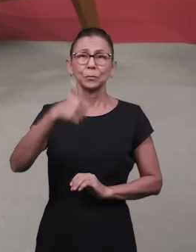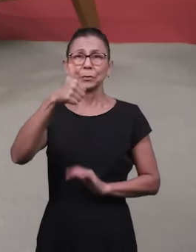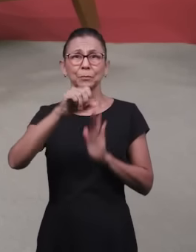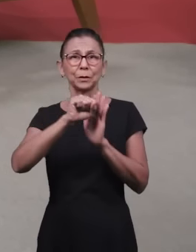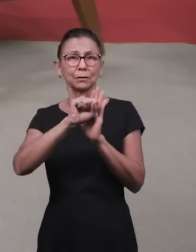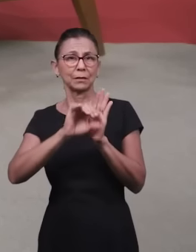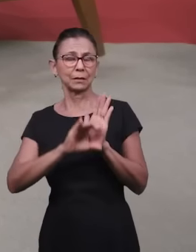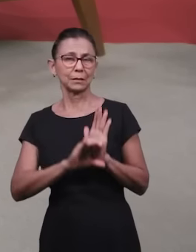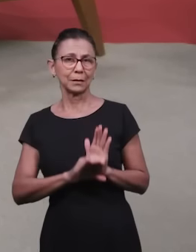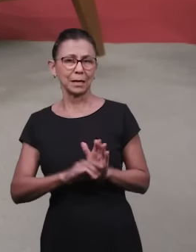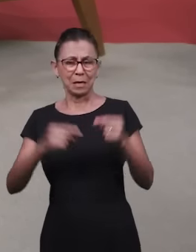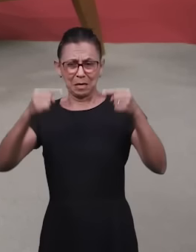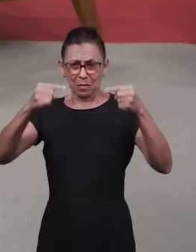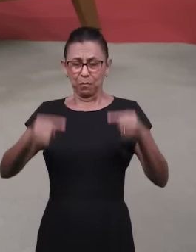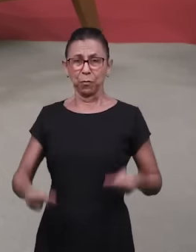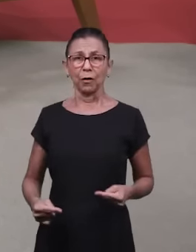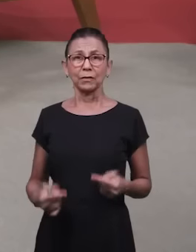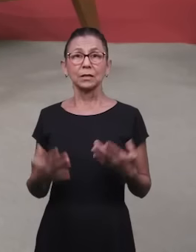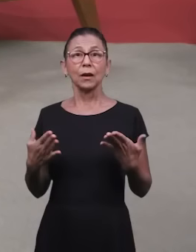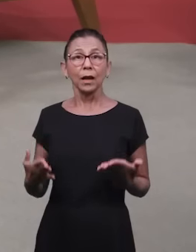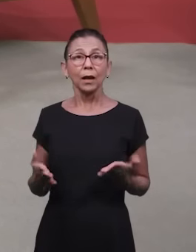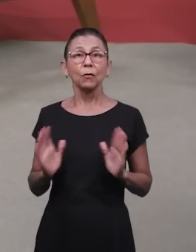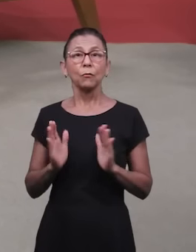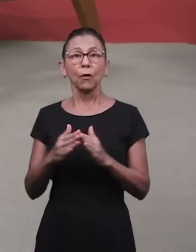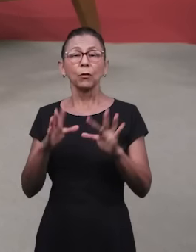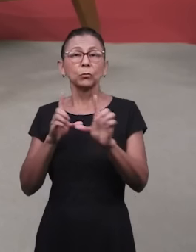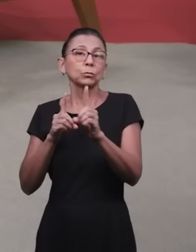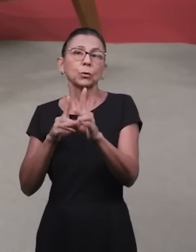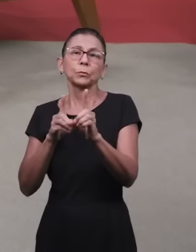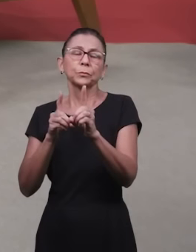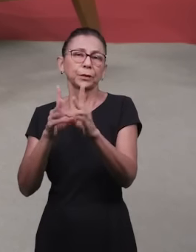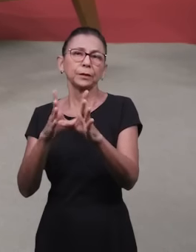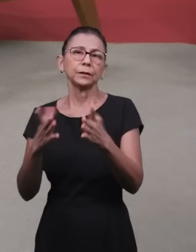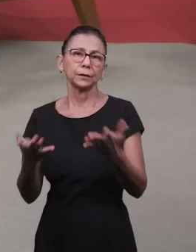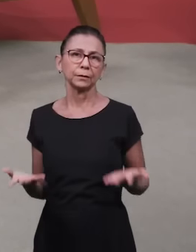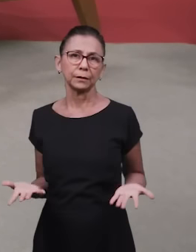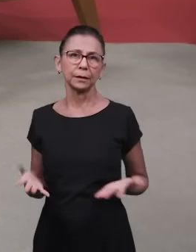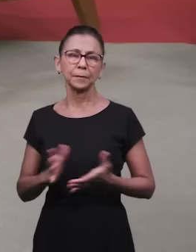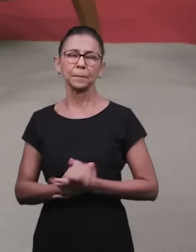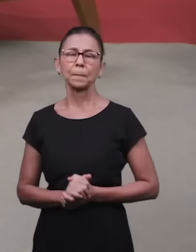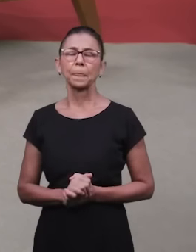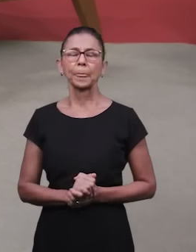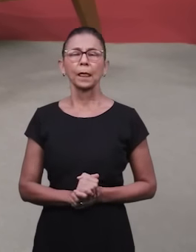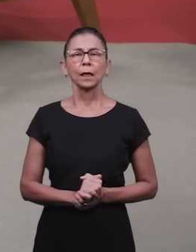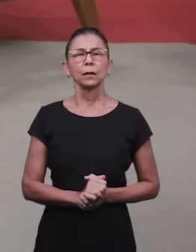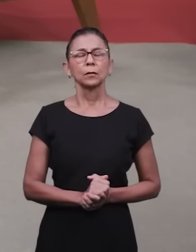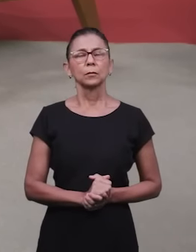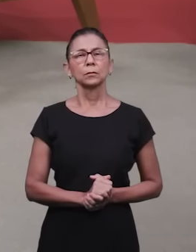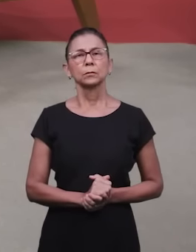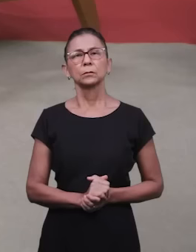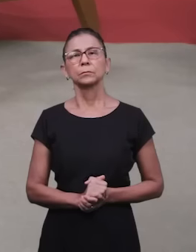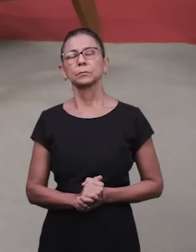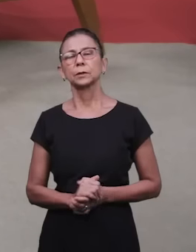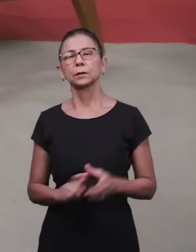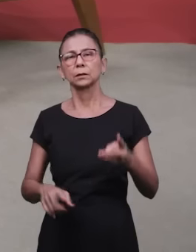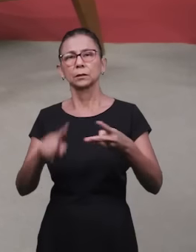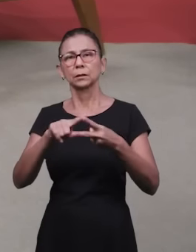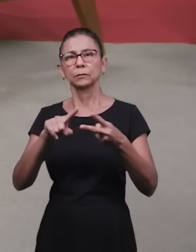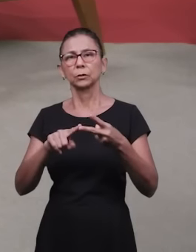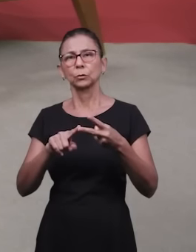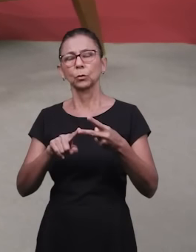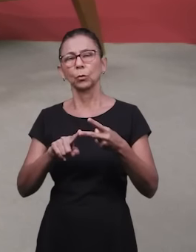século, a grande oposição à doutrina que se estabelecia com o aparecimento dos judaizantes e dos